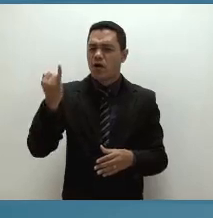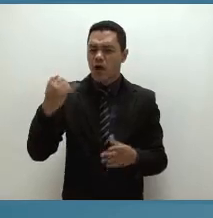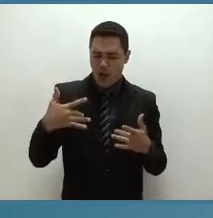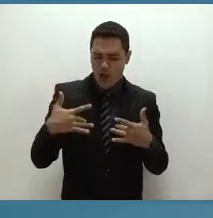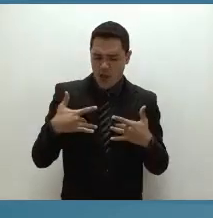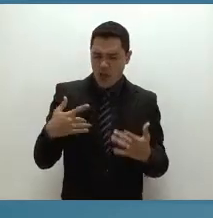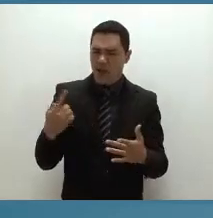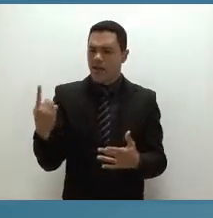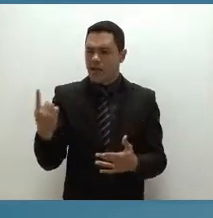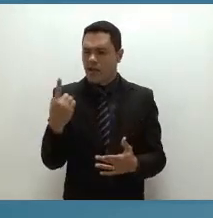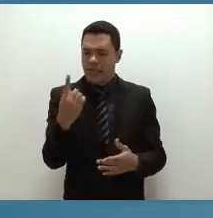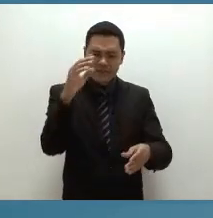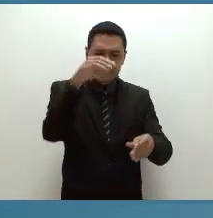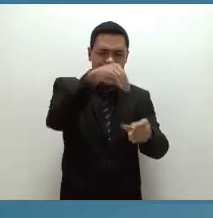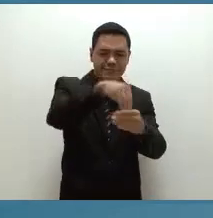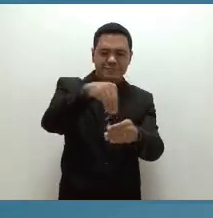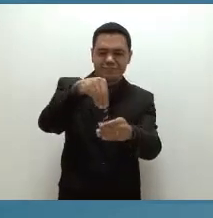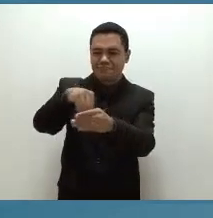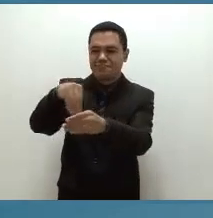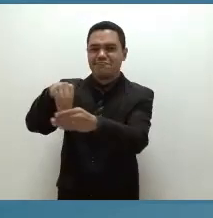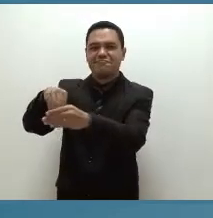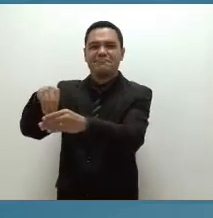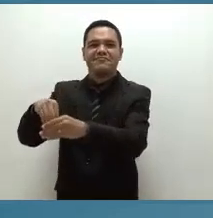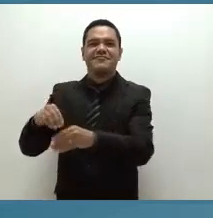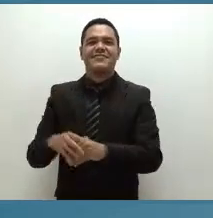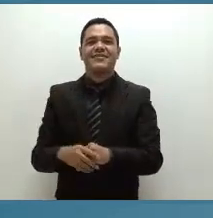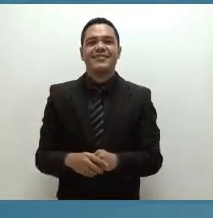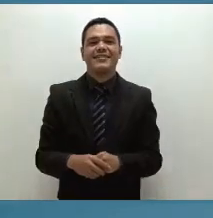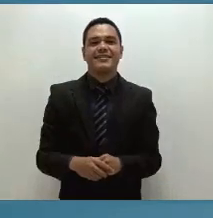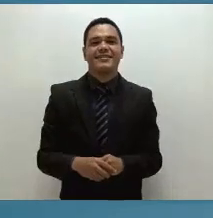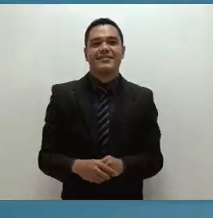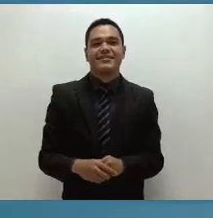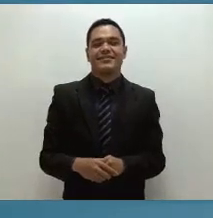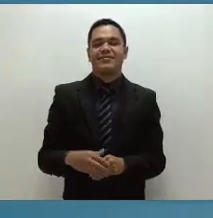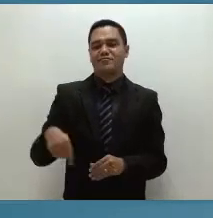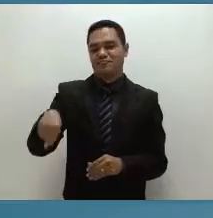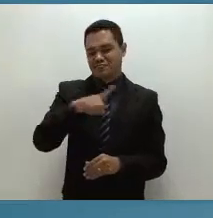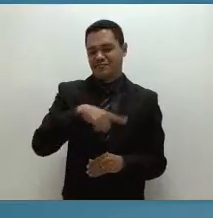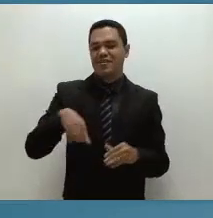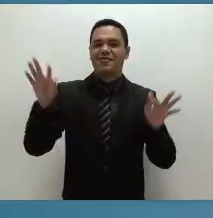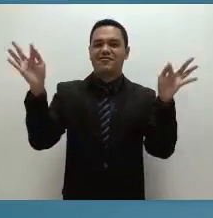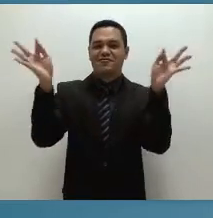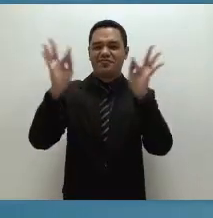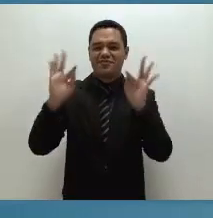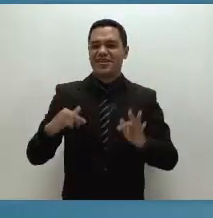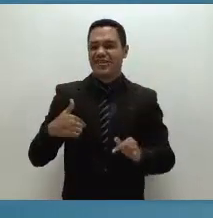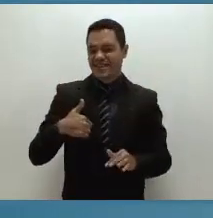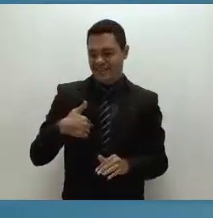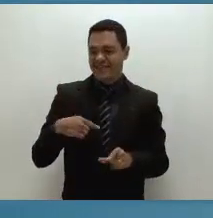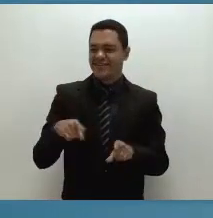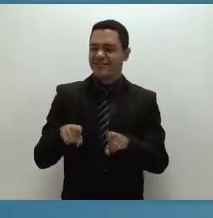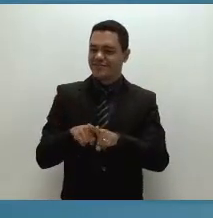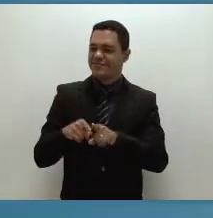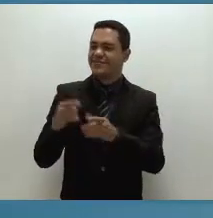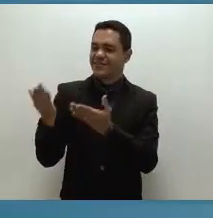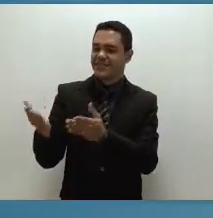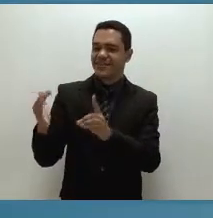eleitorado na votação. E nós ficamos muito felizes, eu disse, Marco Leonan, de